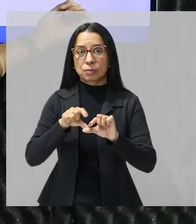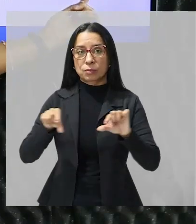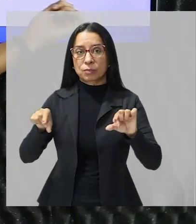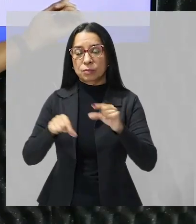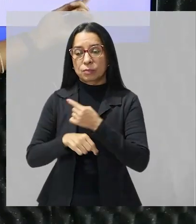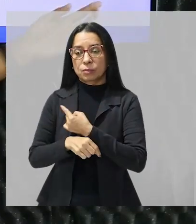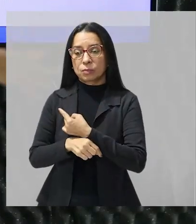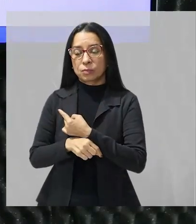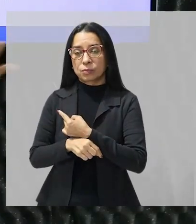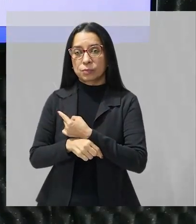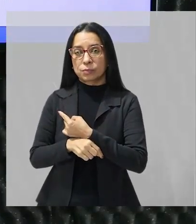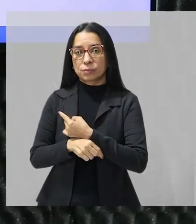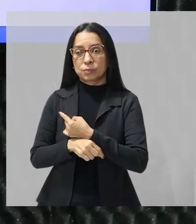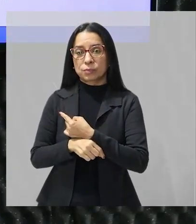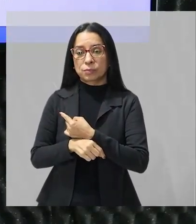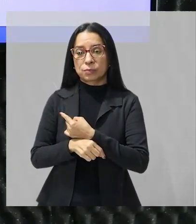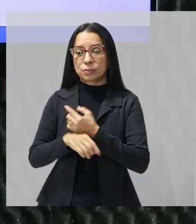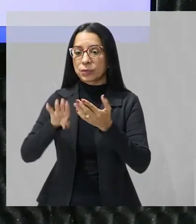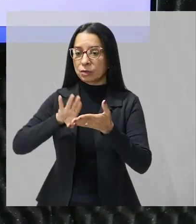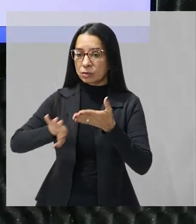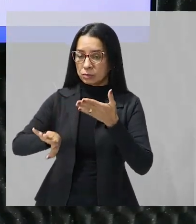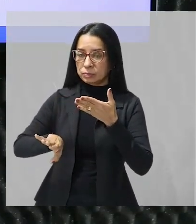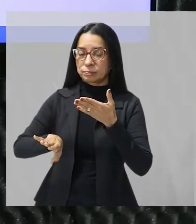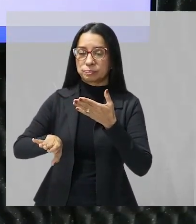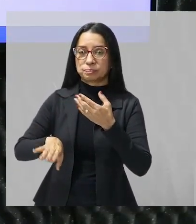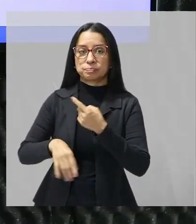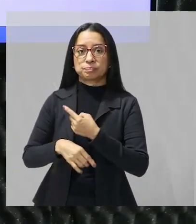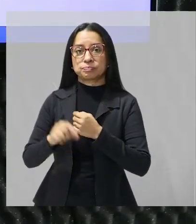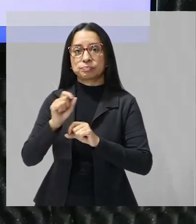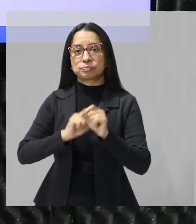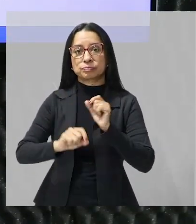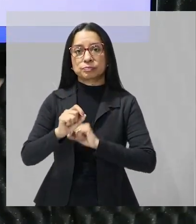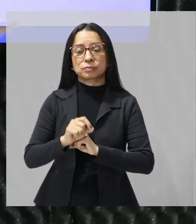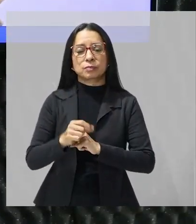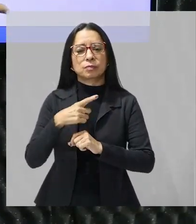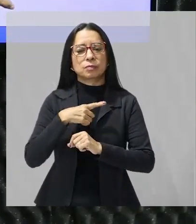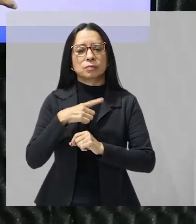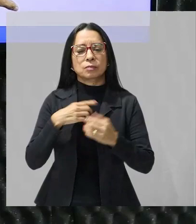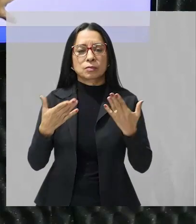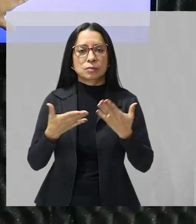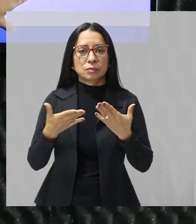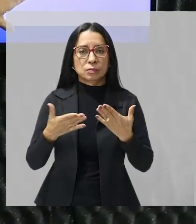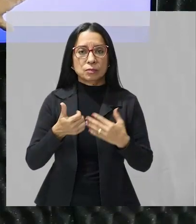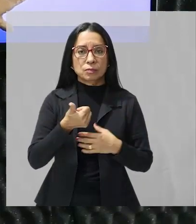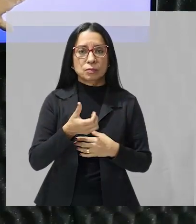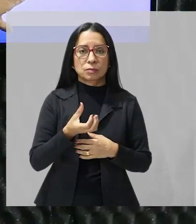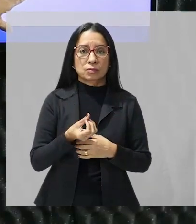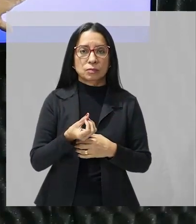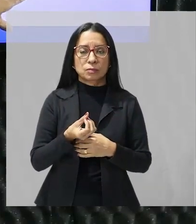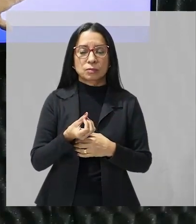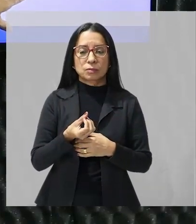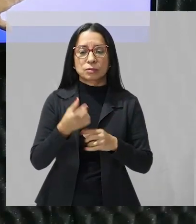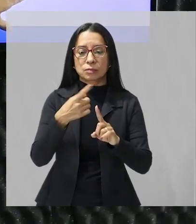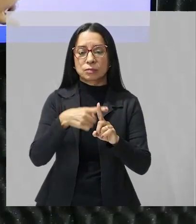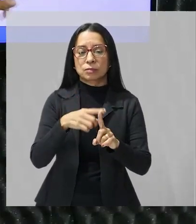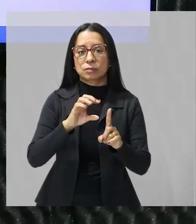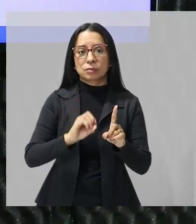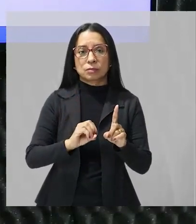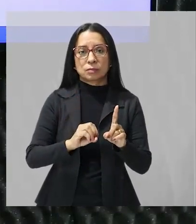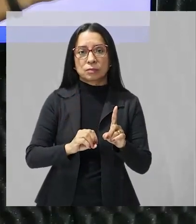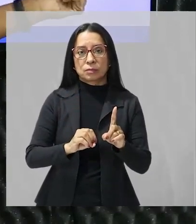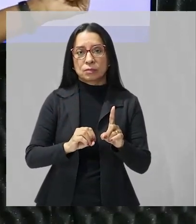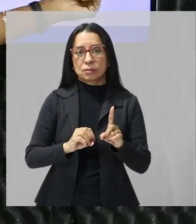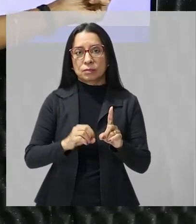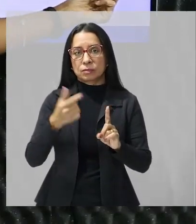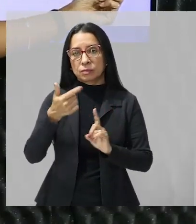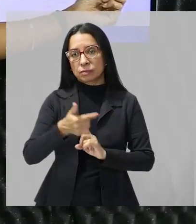aqui e esse termo aqui, um é eliminado pelo outro. Quem vai sobrar para mim, ó? 16 mais 0 no primeiro membro,